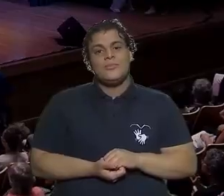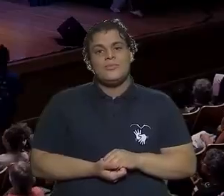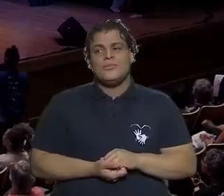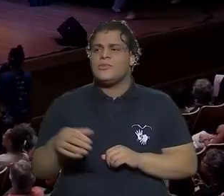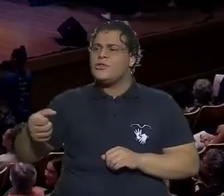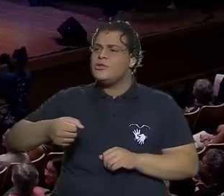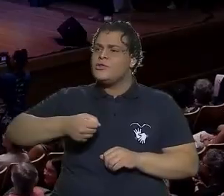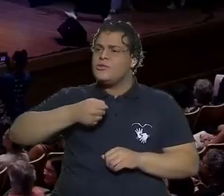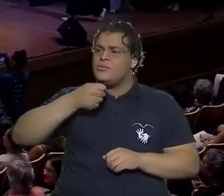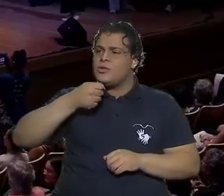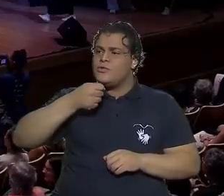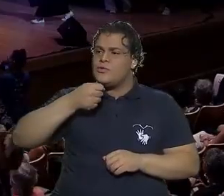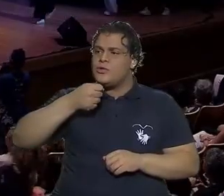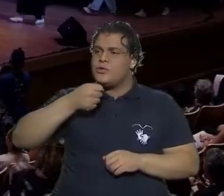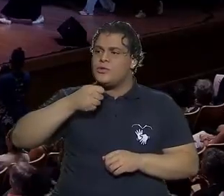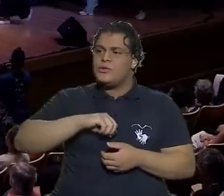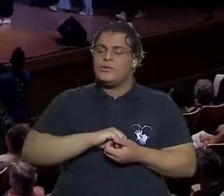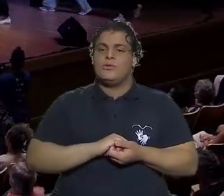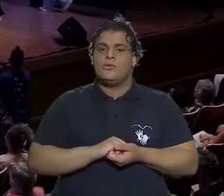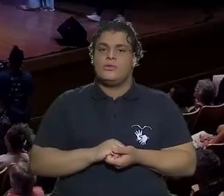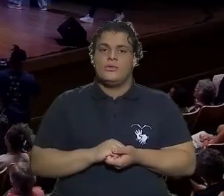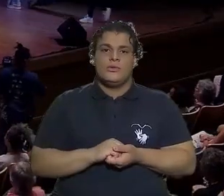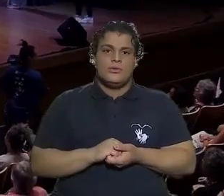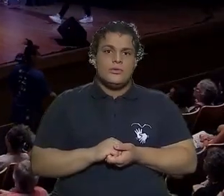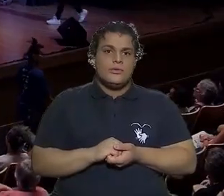Cadê o microfone?